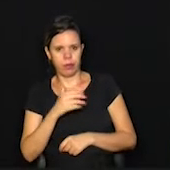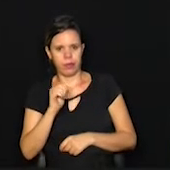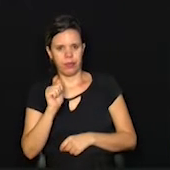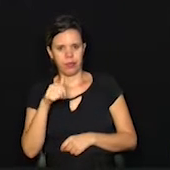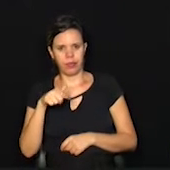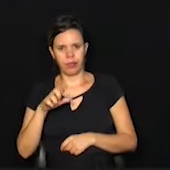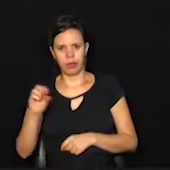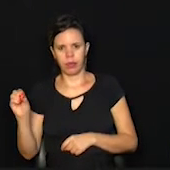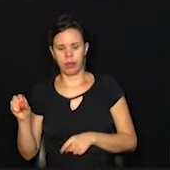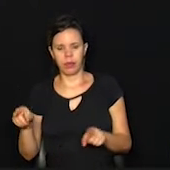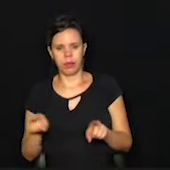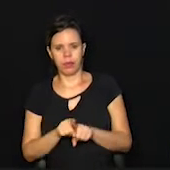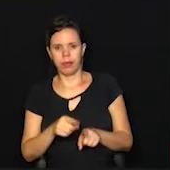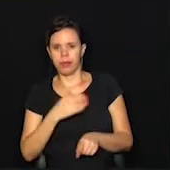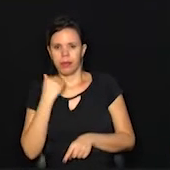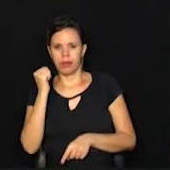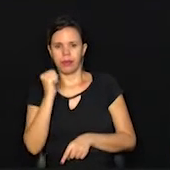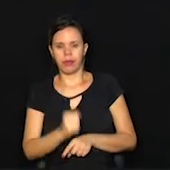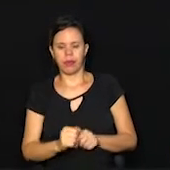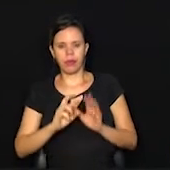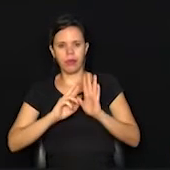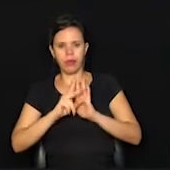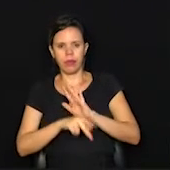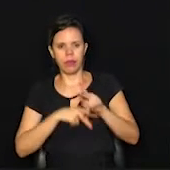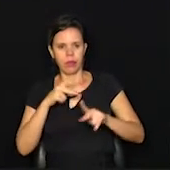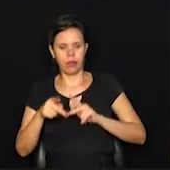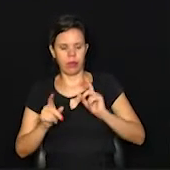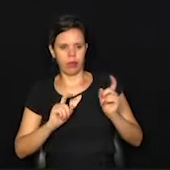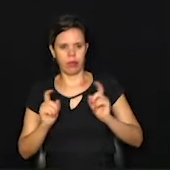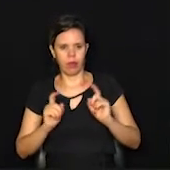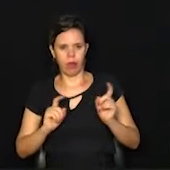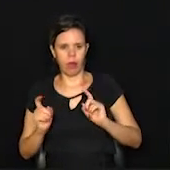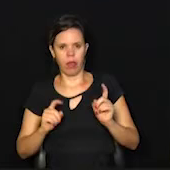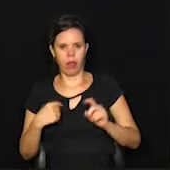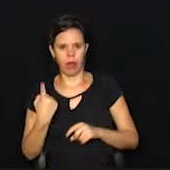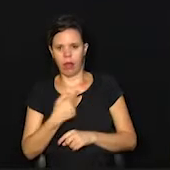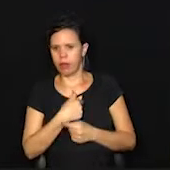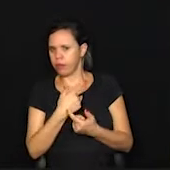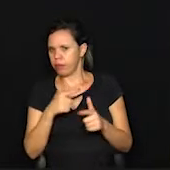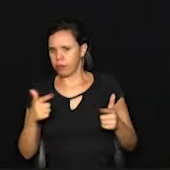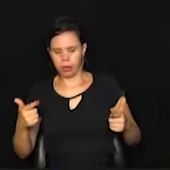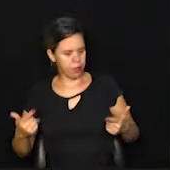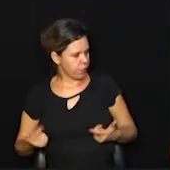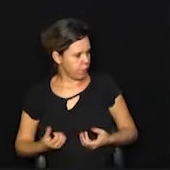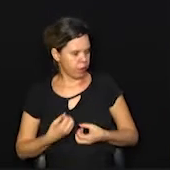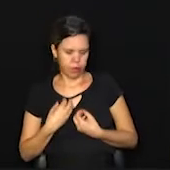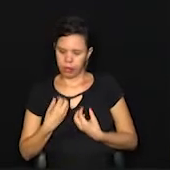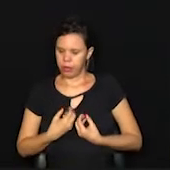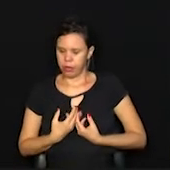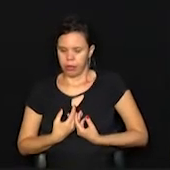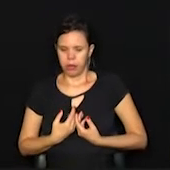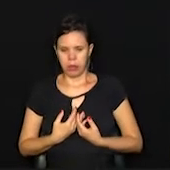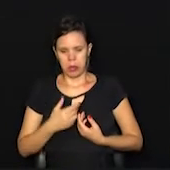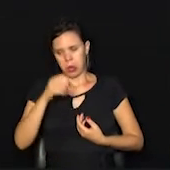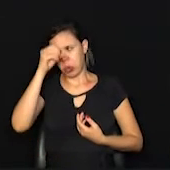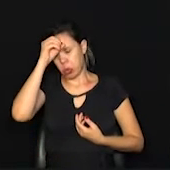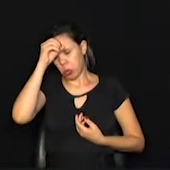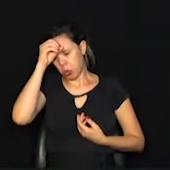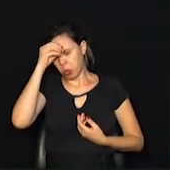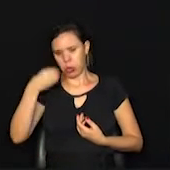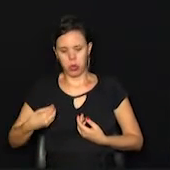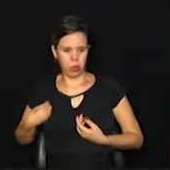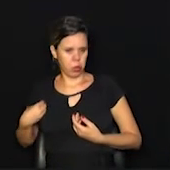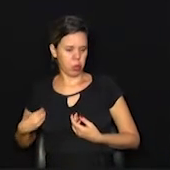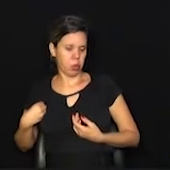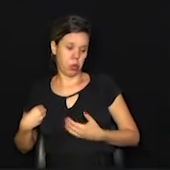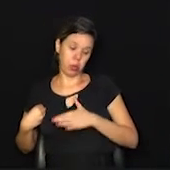Arroyo foi assassinado também e havia várias pessoas na reunião de que a gente não tinha informação e nós não sabiam que estavam vivas